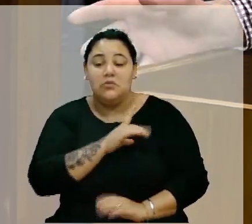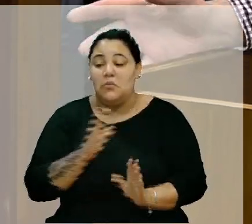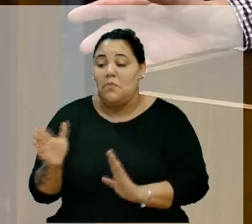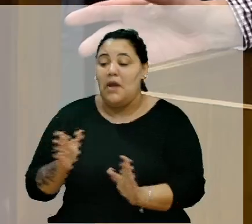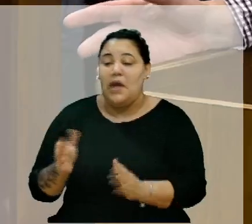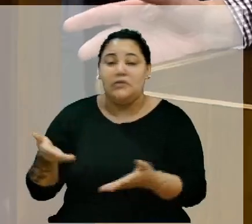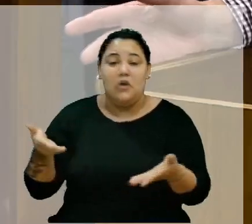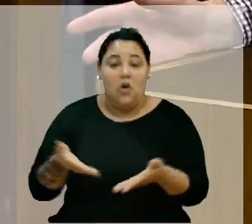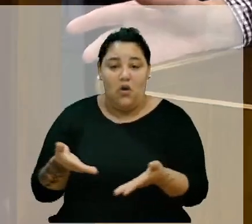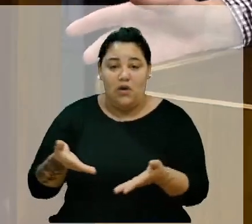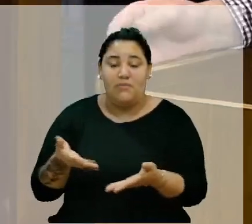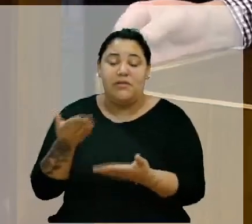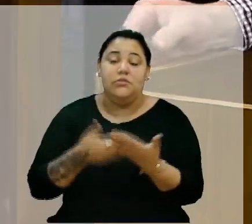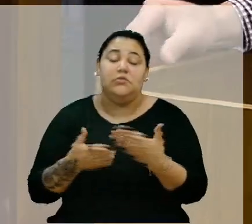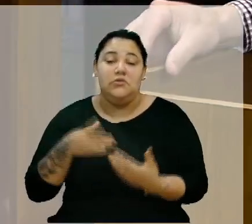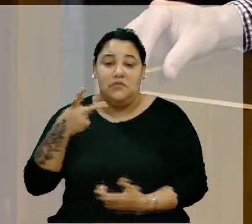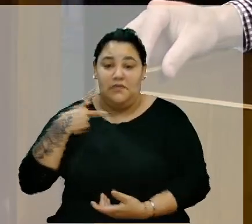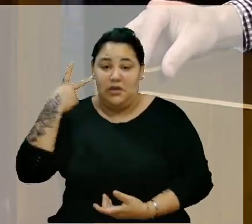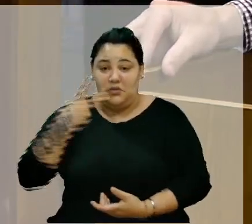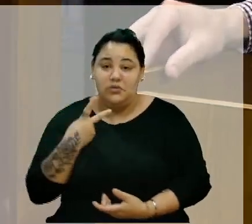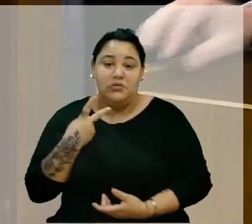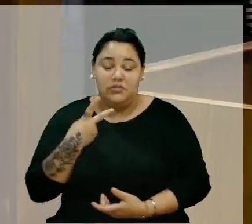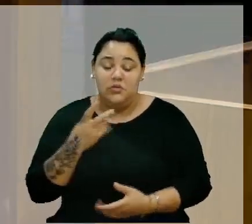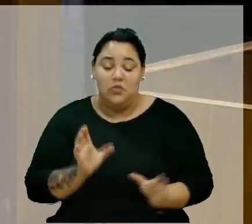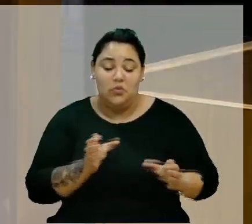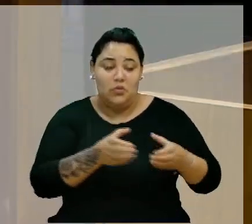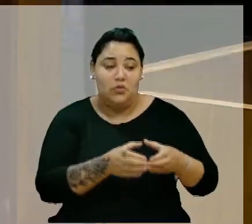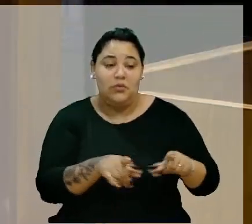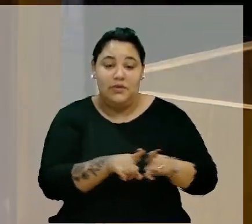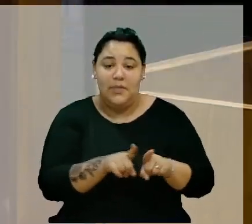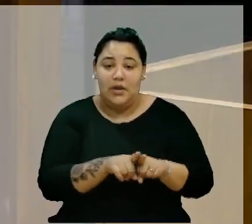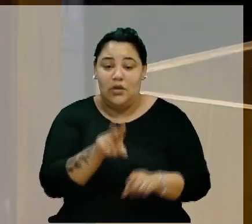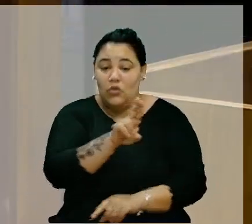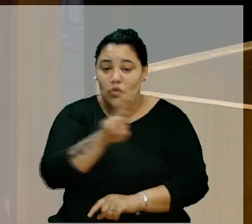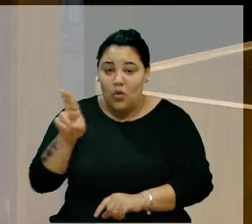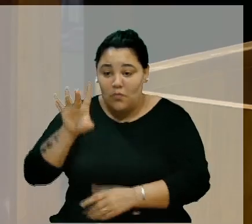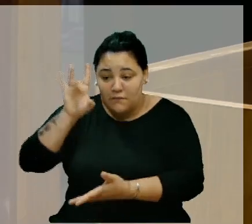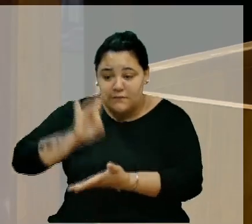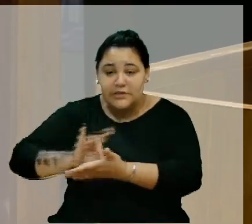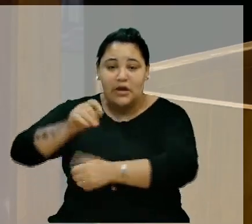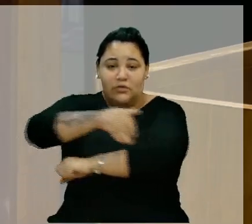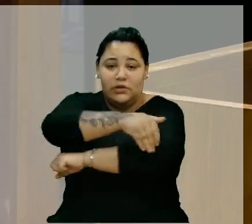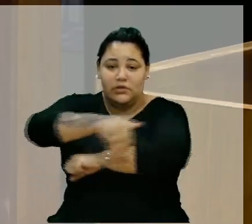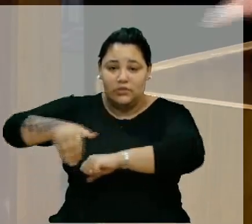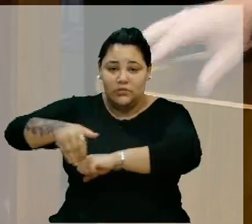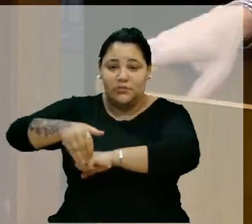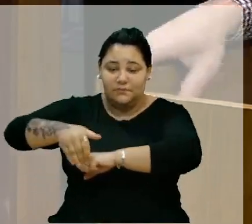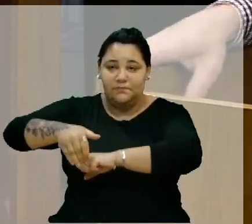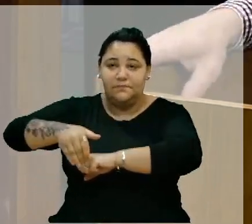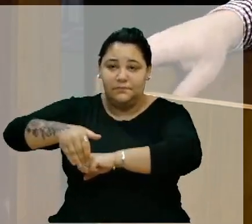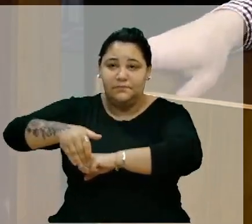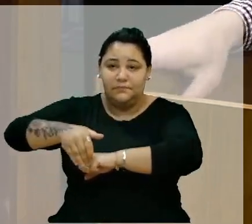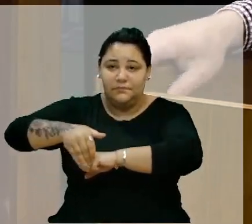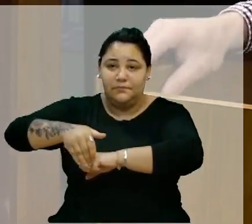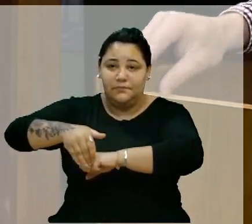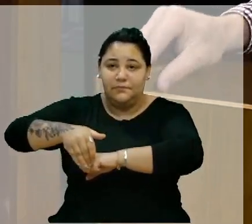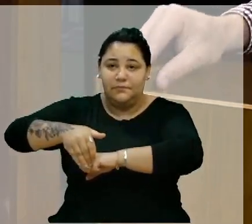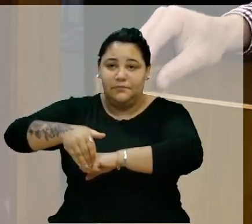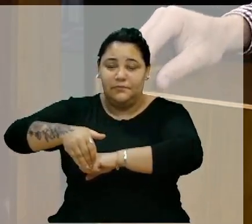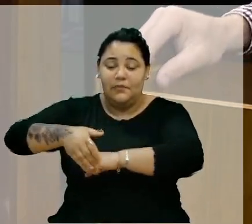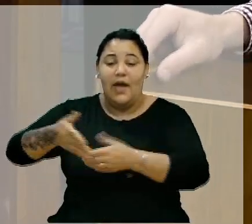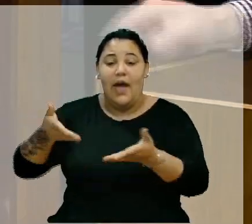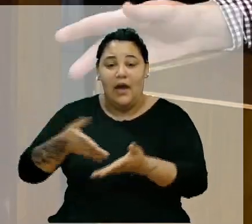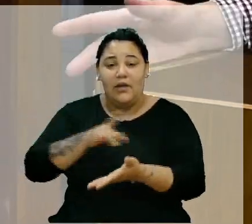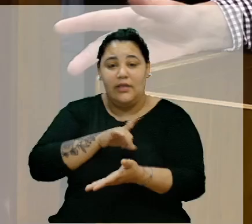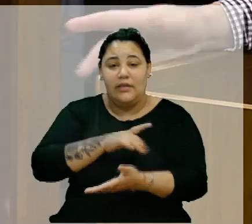que vereadores e as bancadas nomeiem as ruas, então dê serenidade ao processo, num prazo de 60